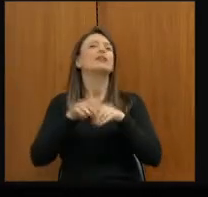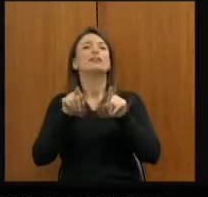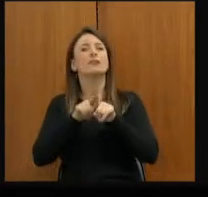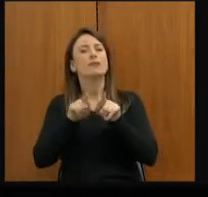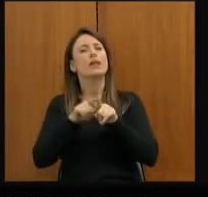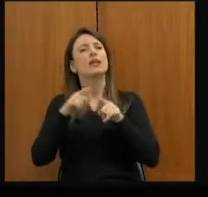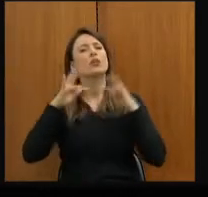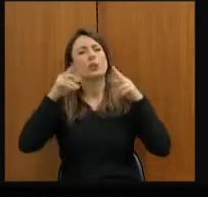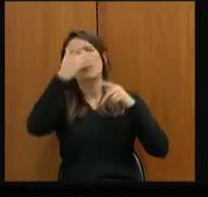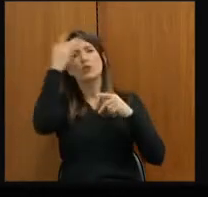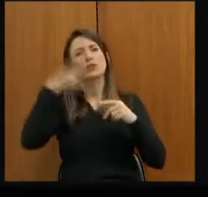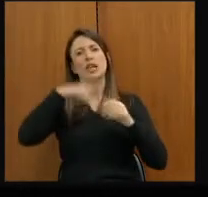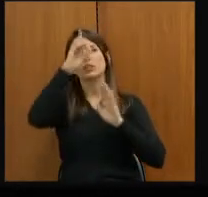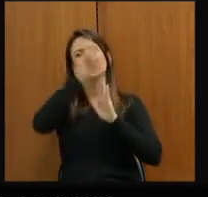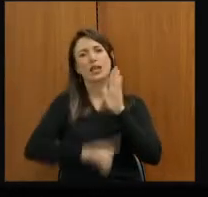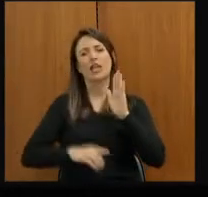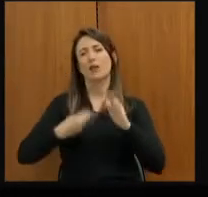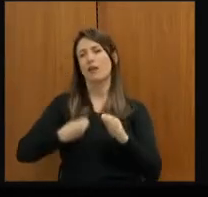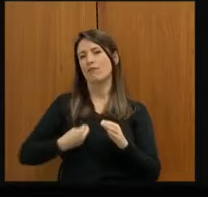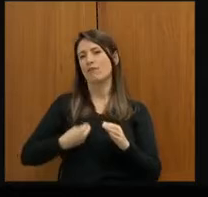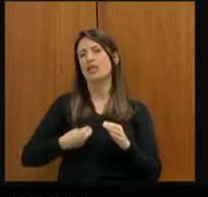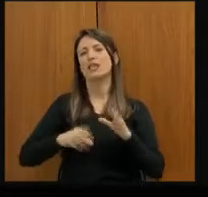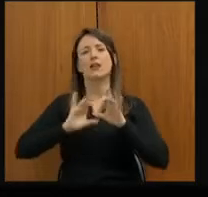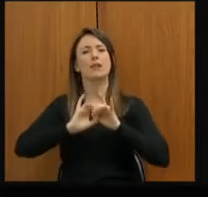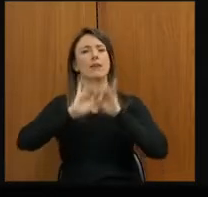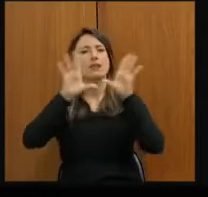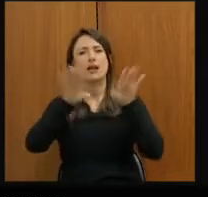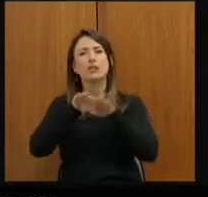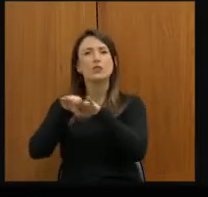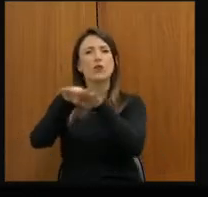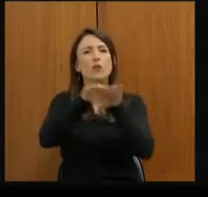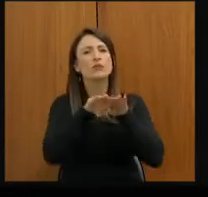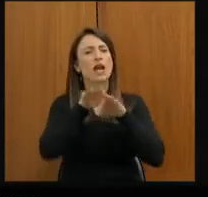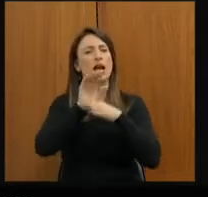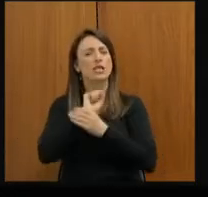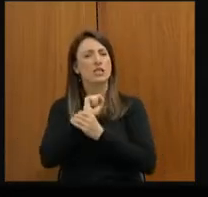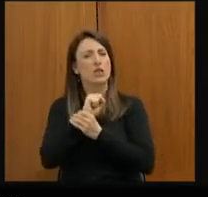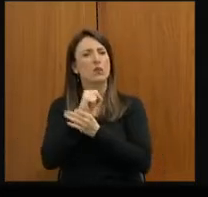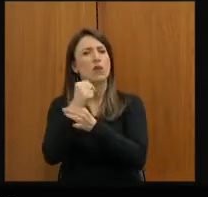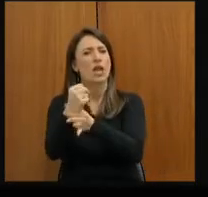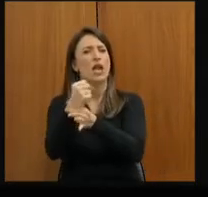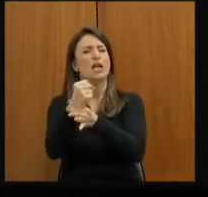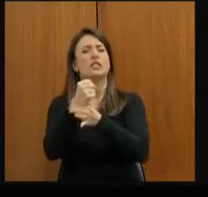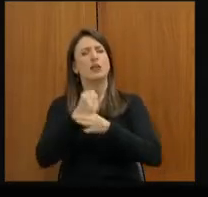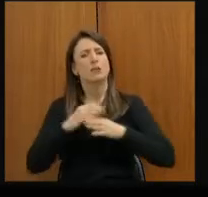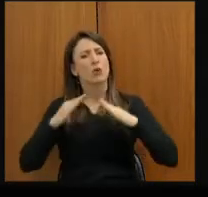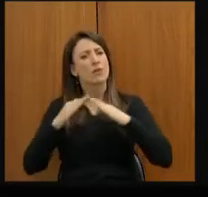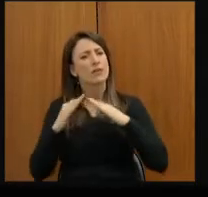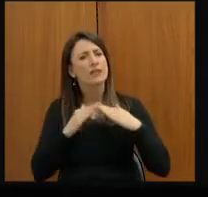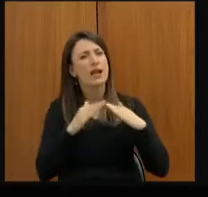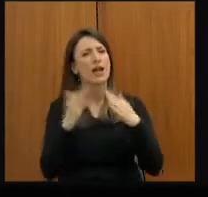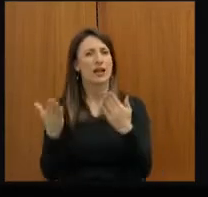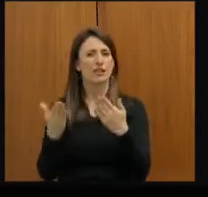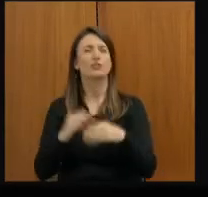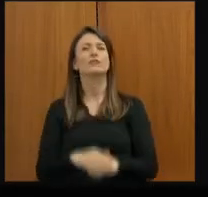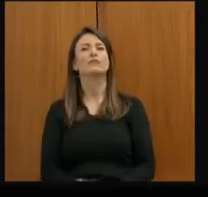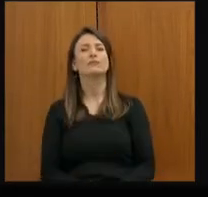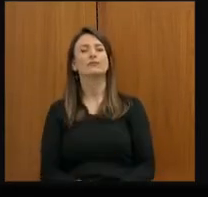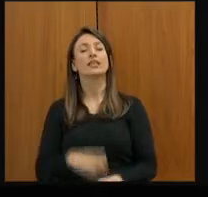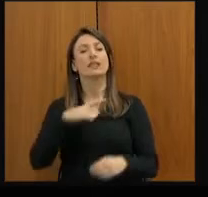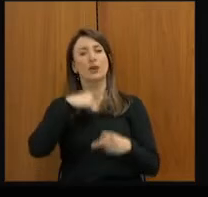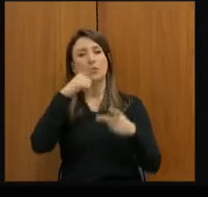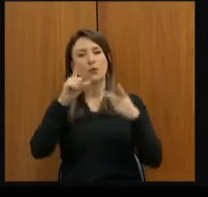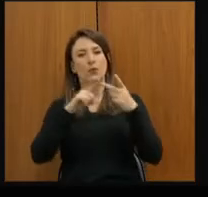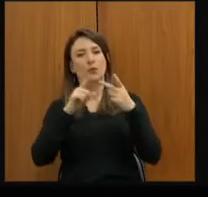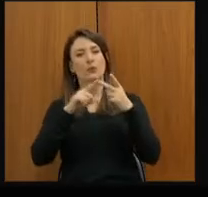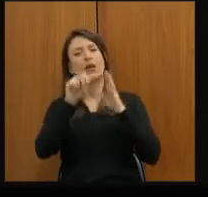à Liberdade à igualdade à segurança e à propriedade nos termos seguintes E aí vem o artigo